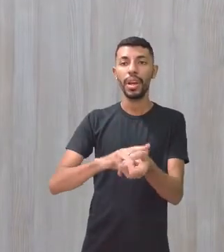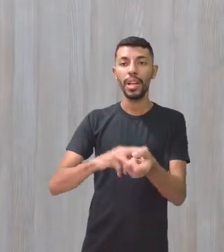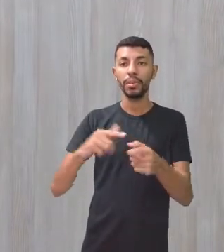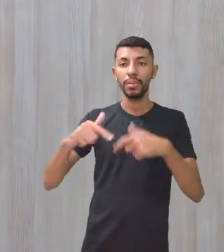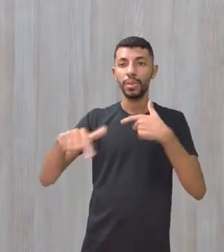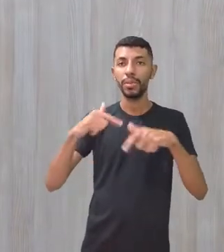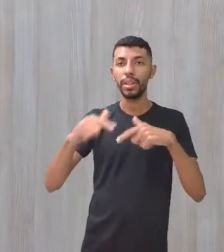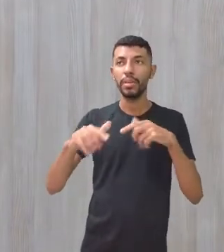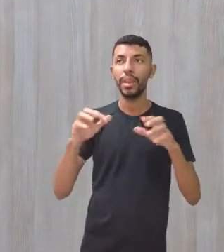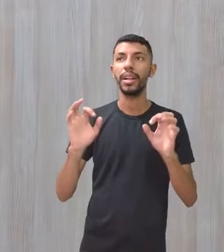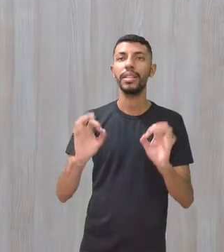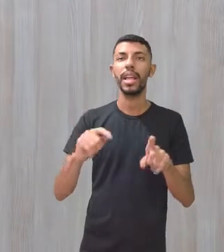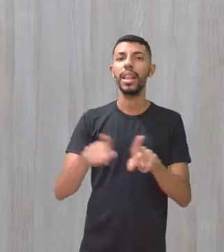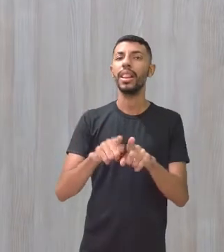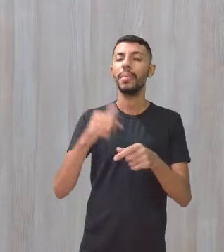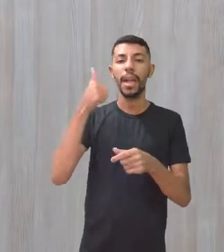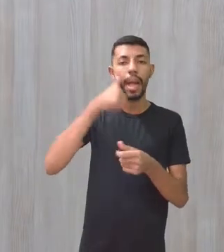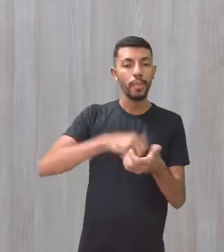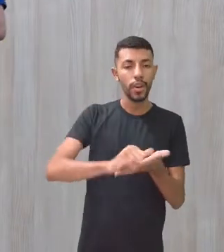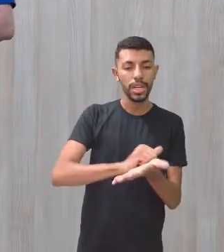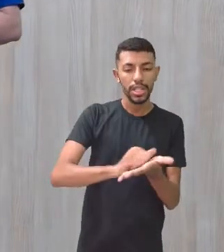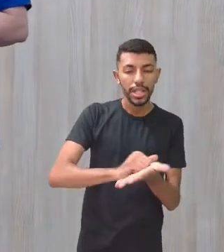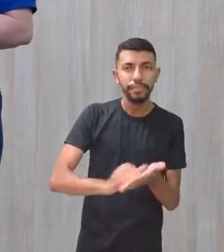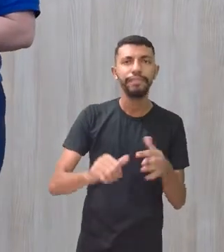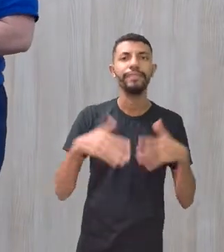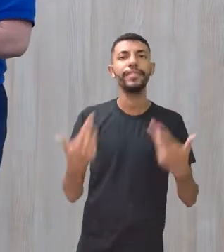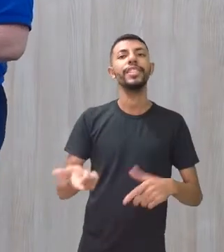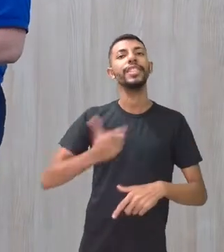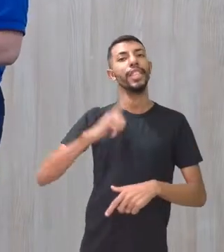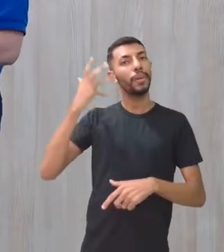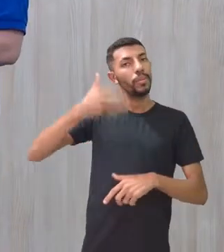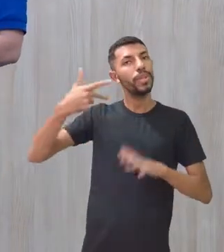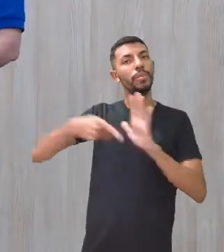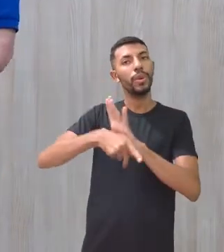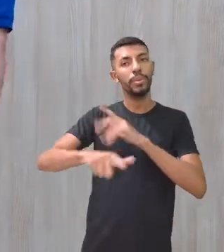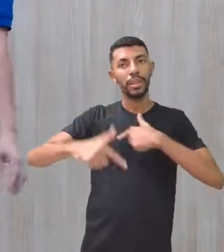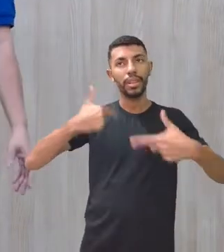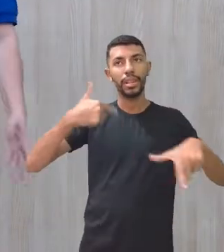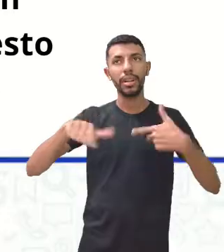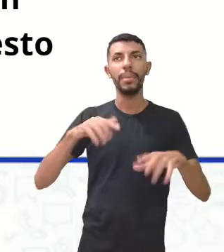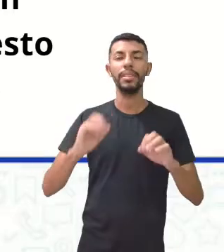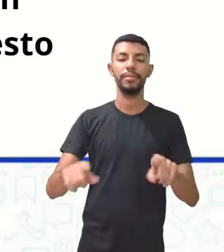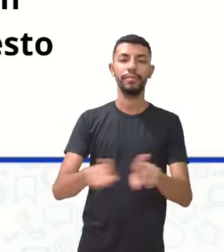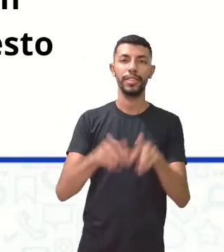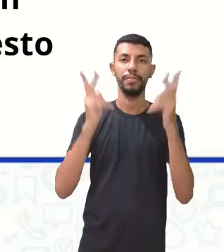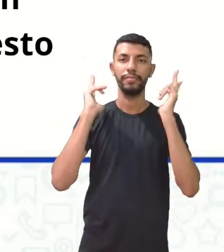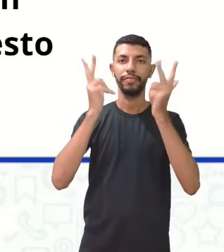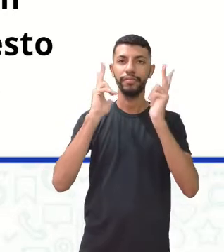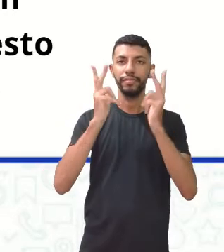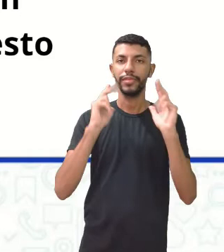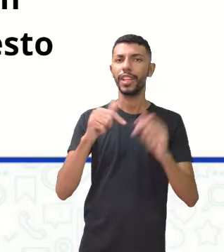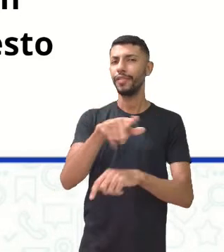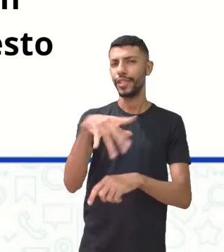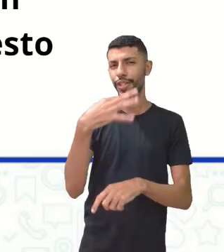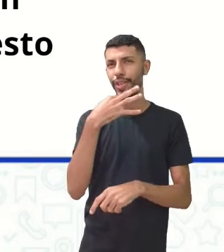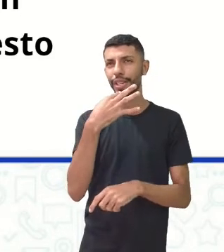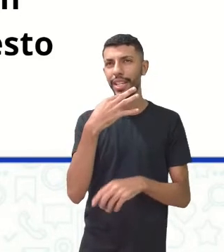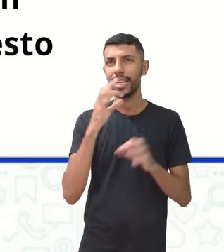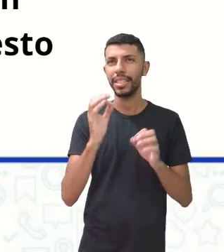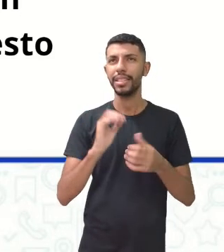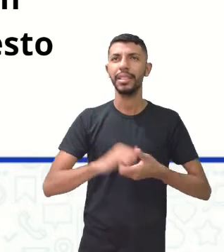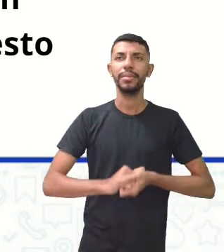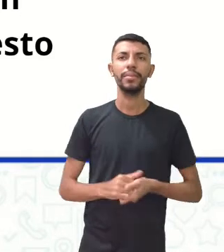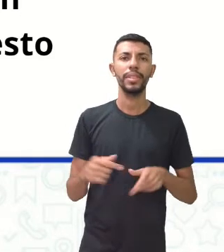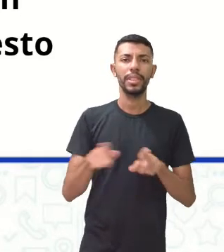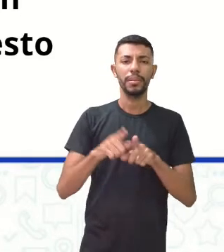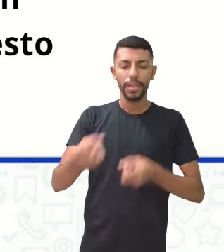As lavadeiras também. Então, existe música para trabalhar. Lazer, entretenimento, isso vocês conhecem bem.